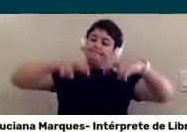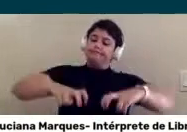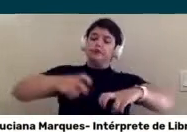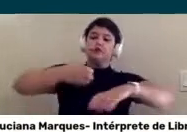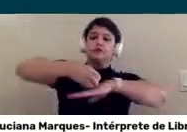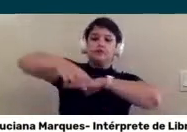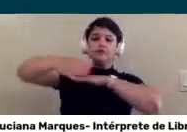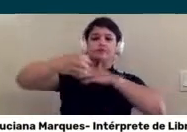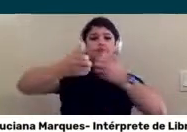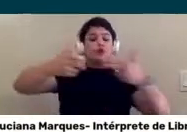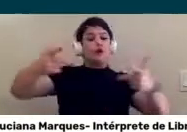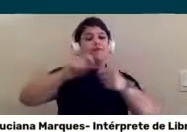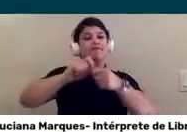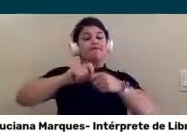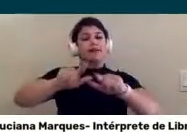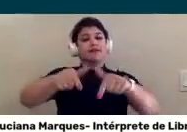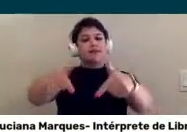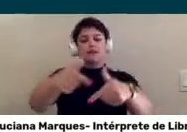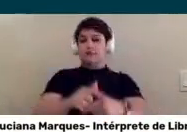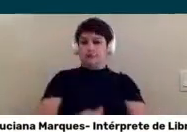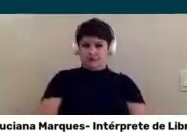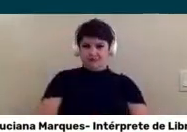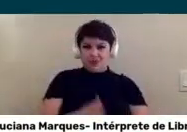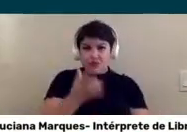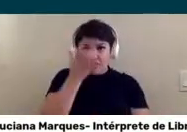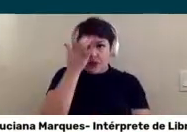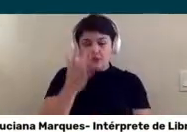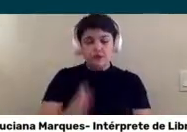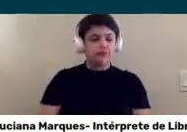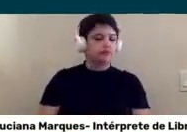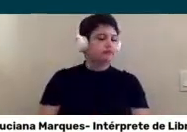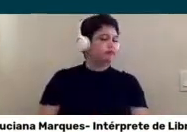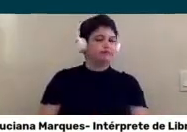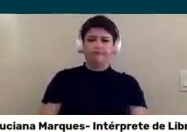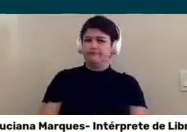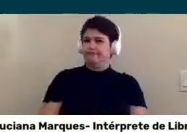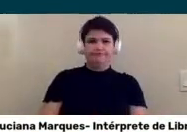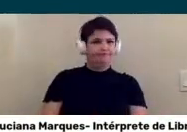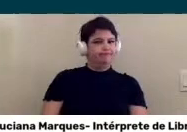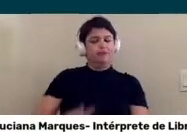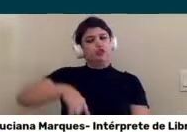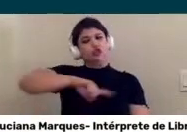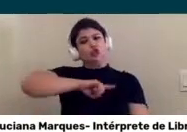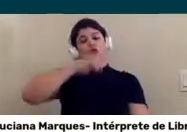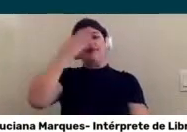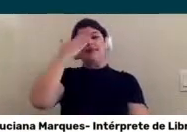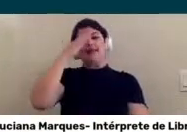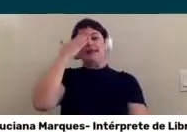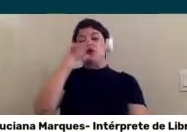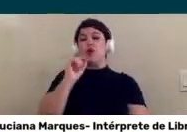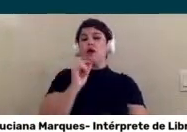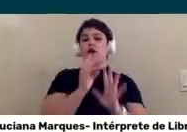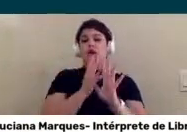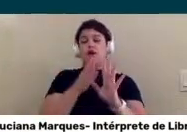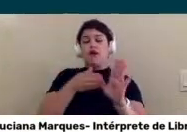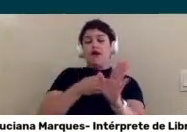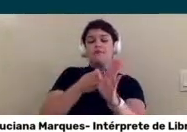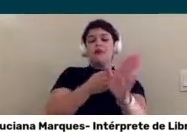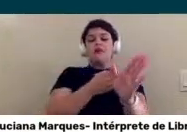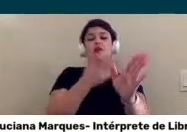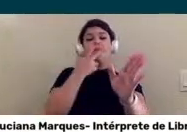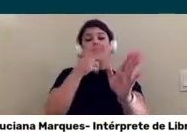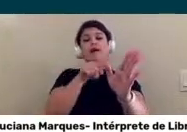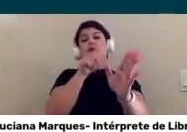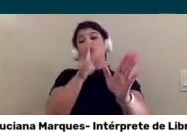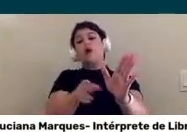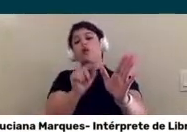produção. E não foi fácil, minha gente. Então a gente entendeu que assim, que esse caminho funcionava mais ou menos assim. As